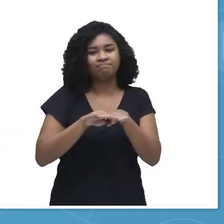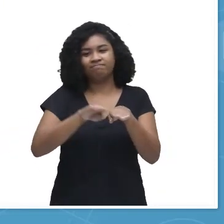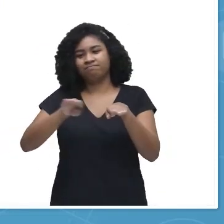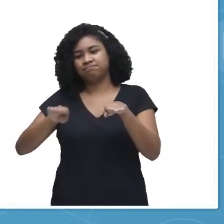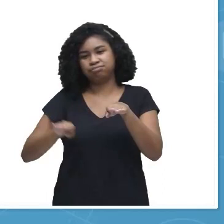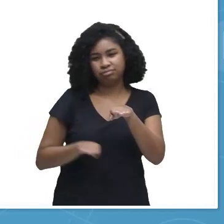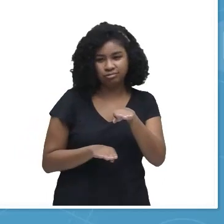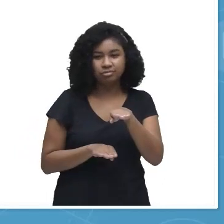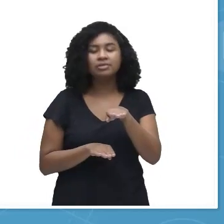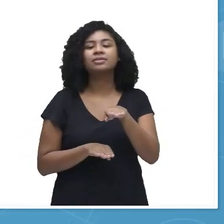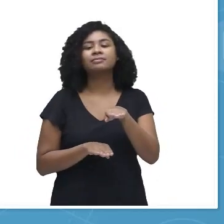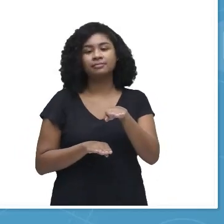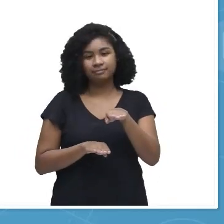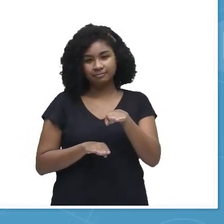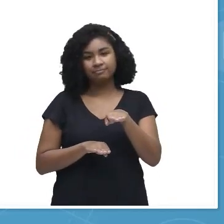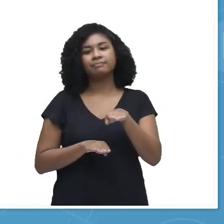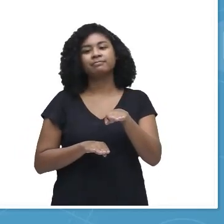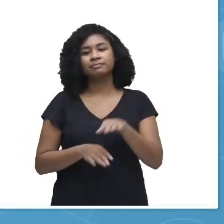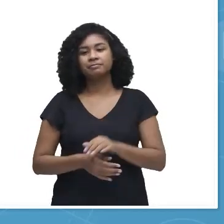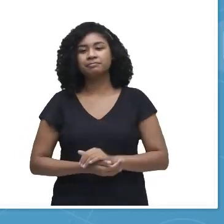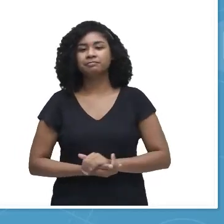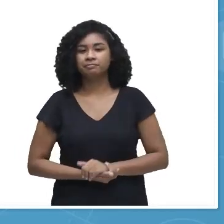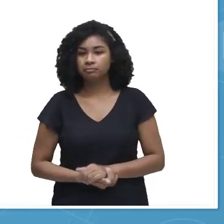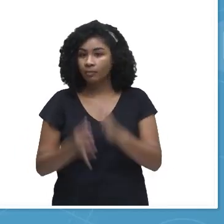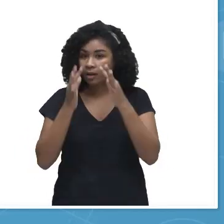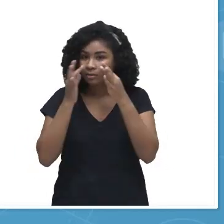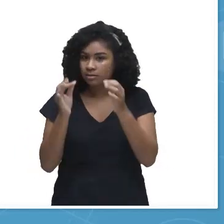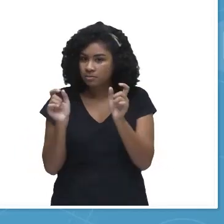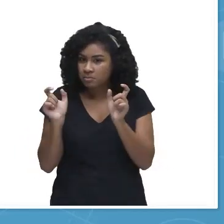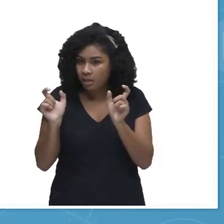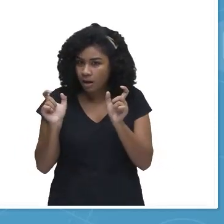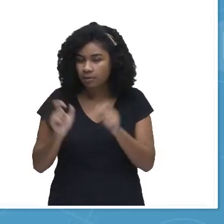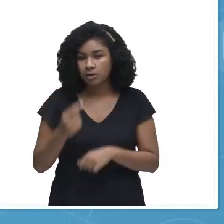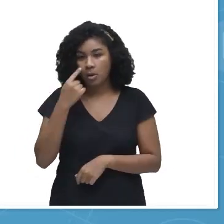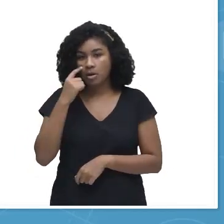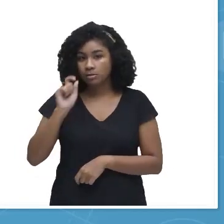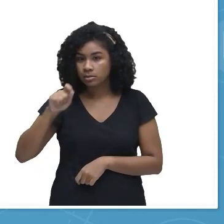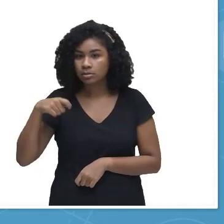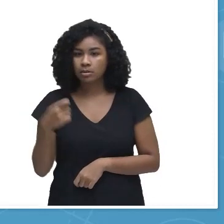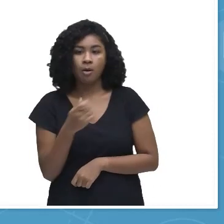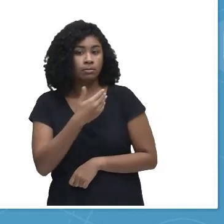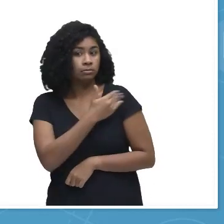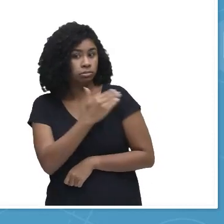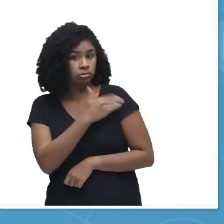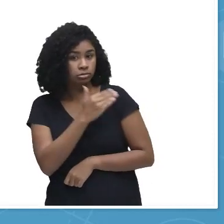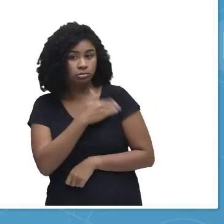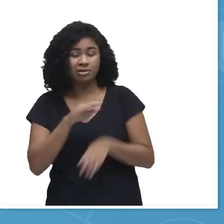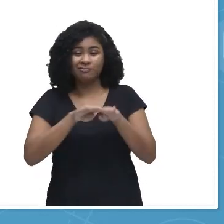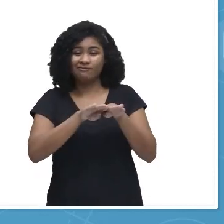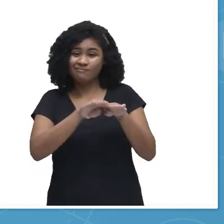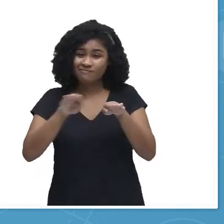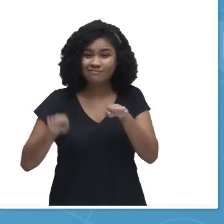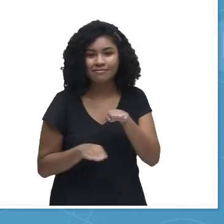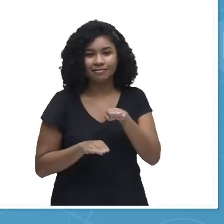Preconceito e a desigualdade. O silêncio em torno desse fato não ajuda